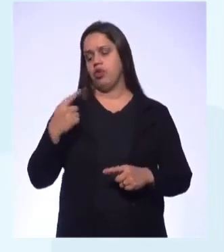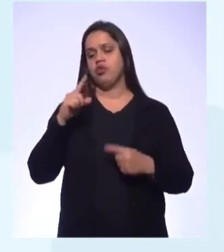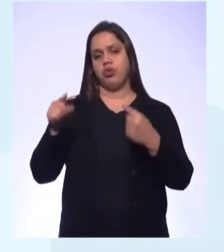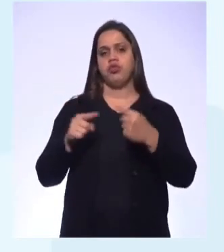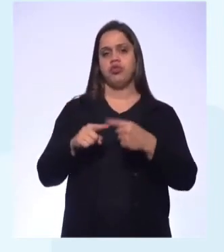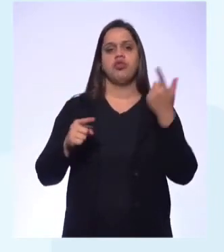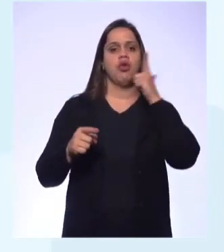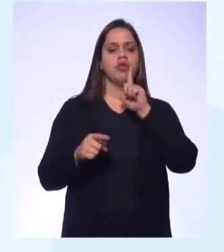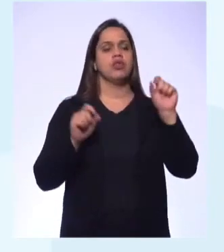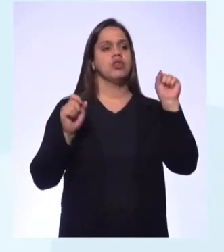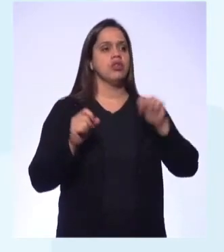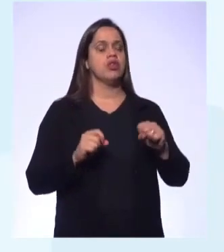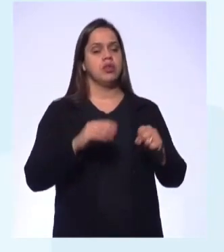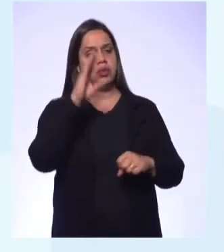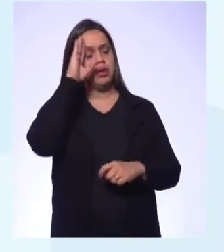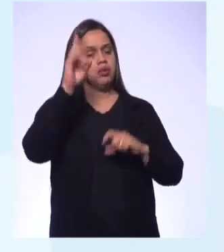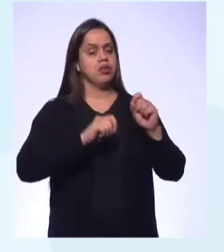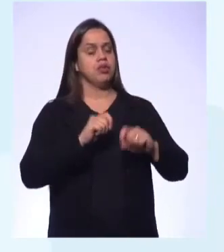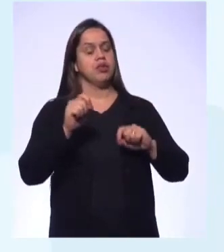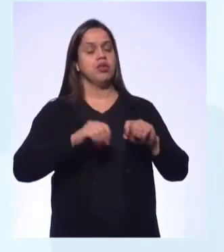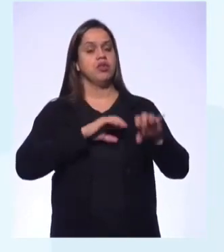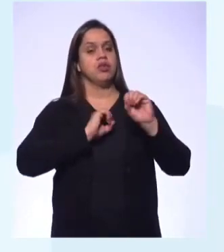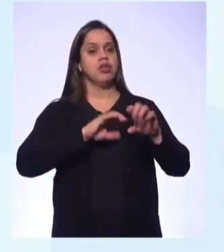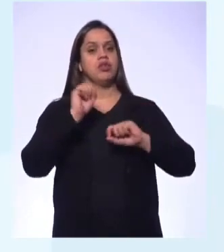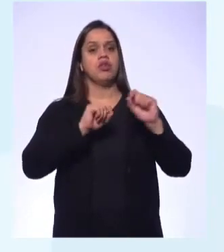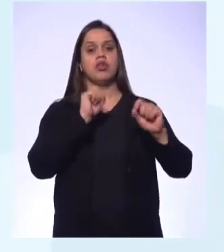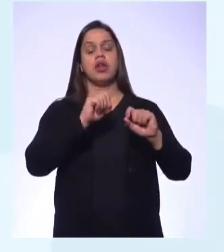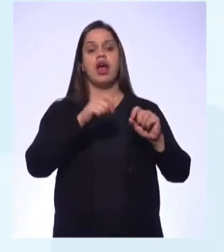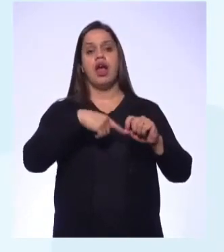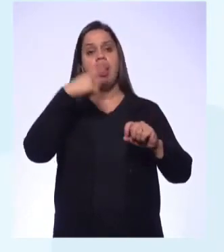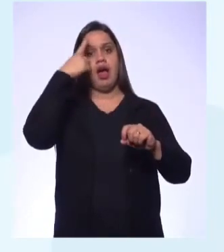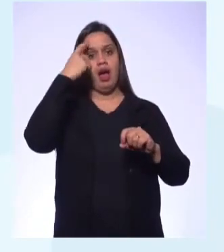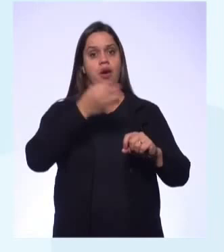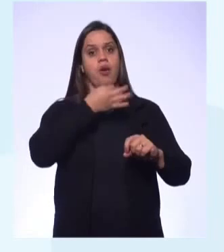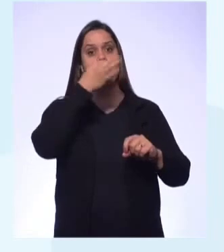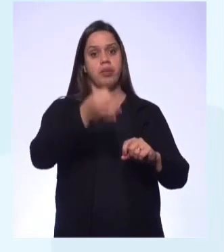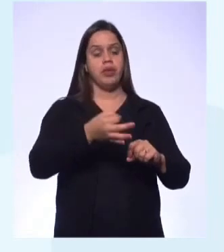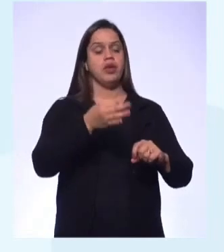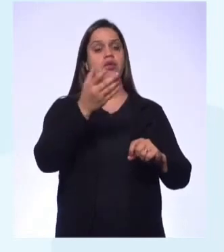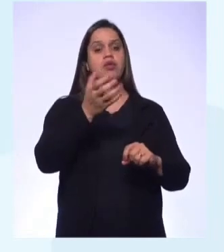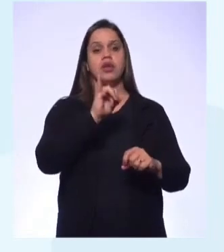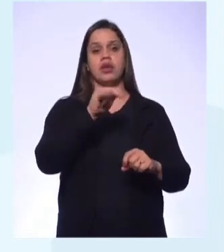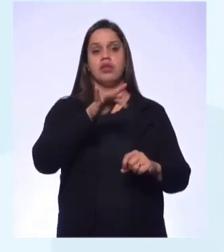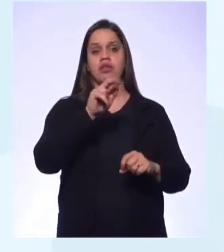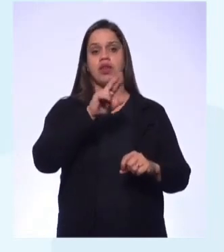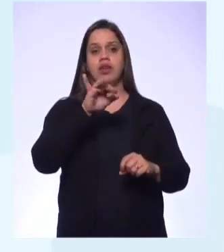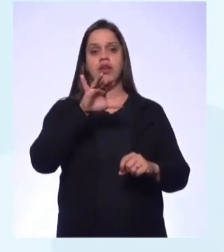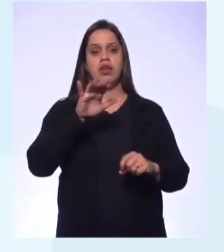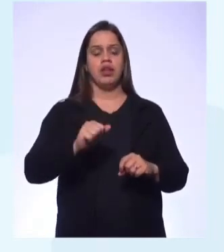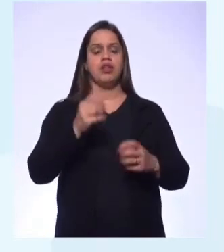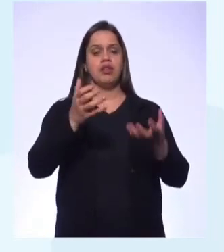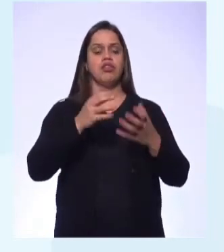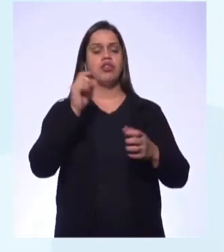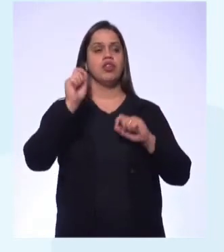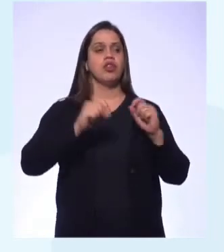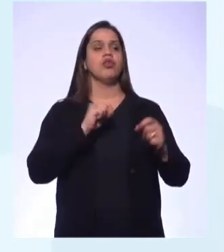objetivo de hoje, principalmente trabalhar essa questão da inferência, que era o que a gente queria... como é que eu posso